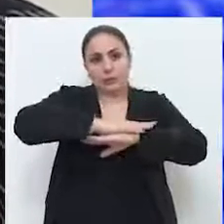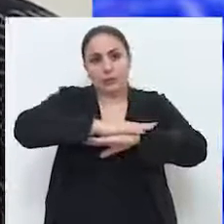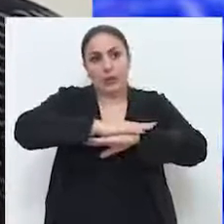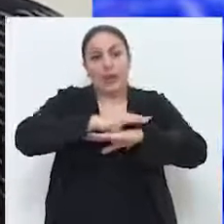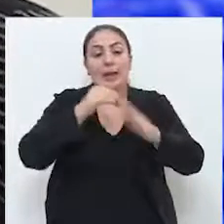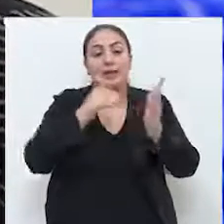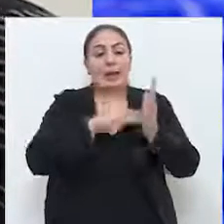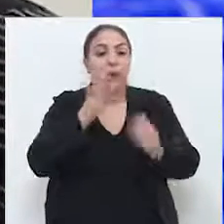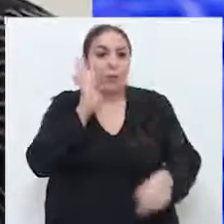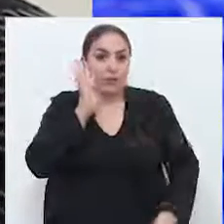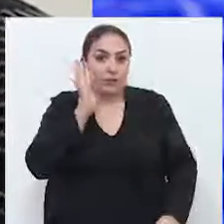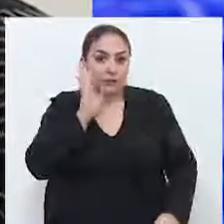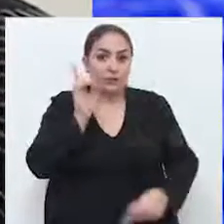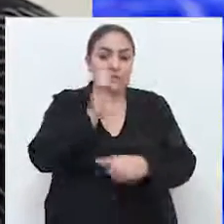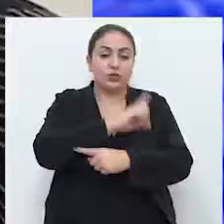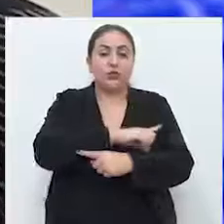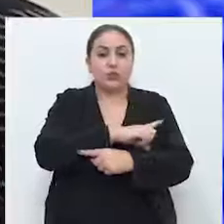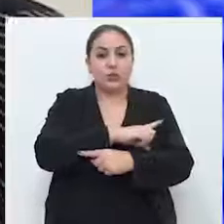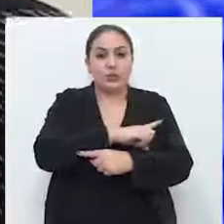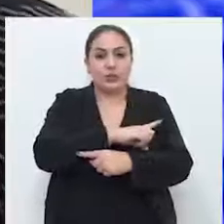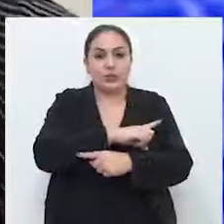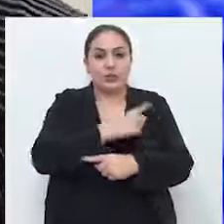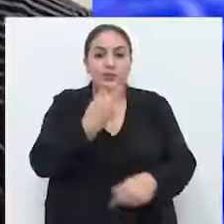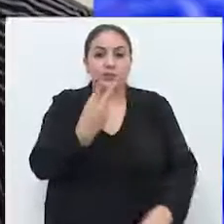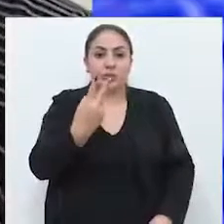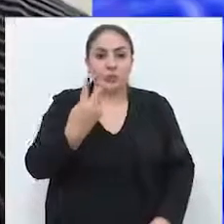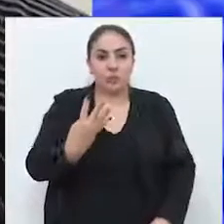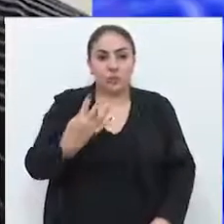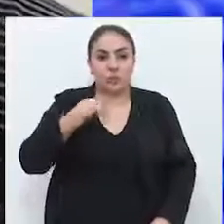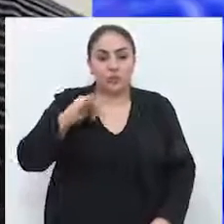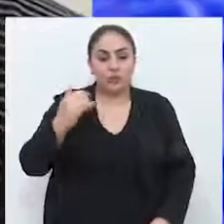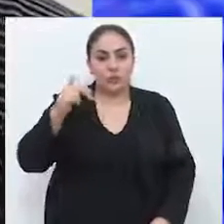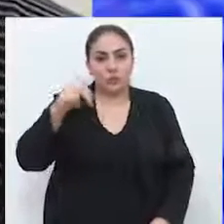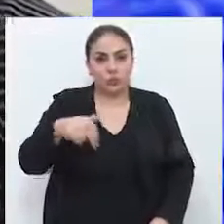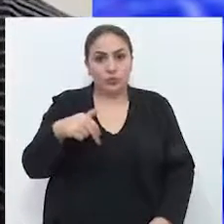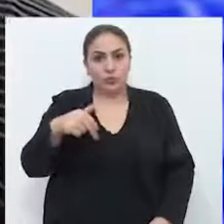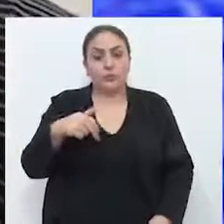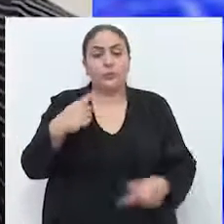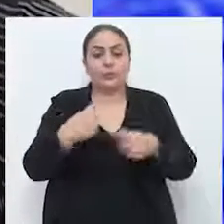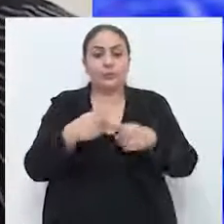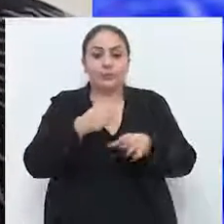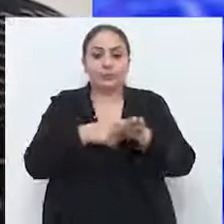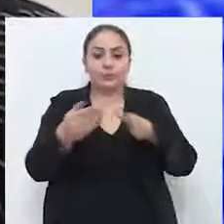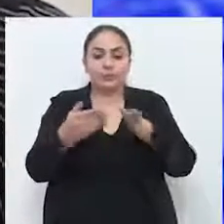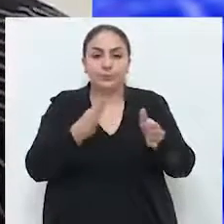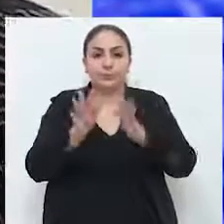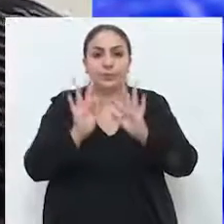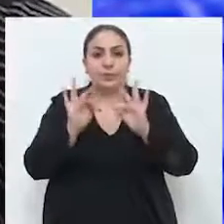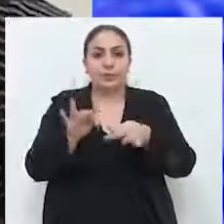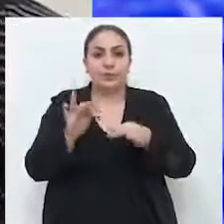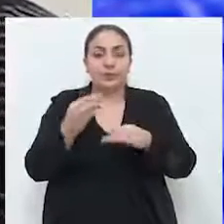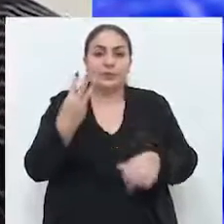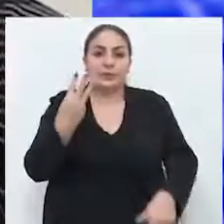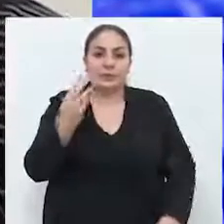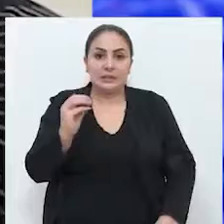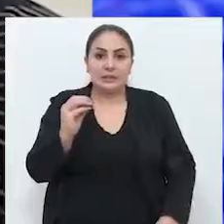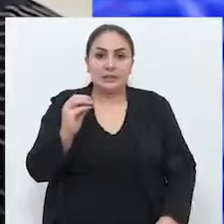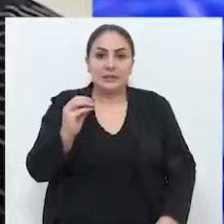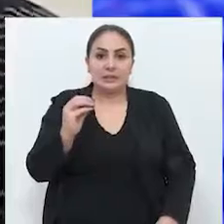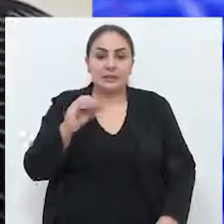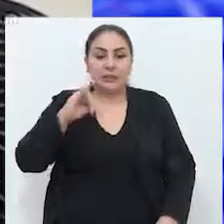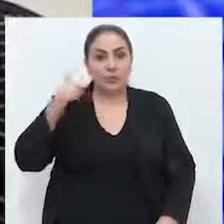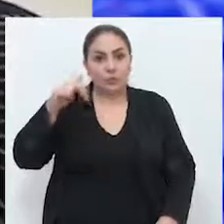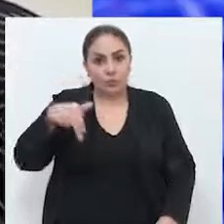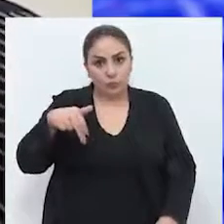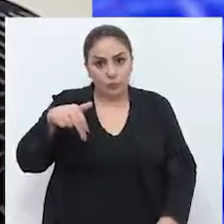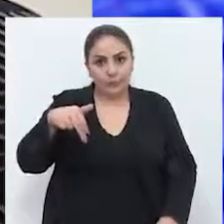escaneados até quarta-feira, dia 24 de junho, pois o prazo se encerra em